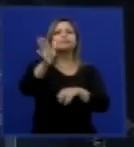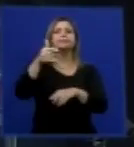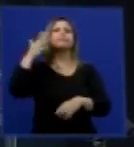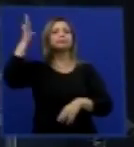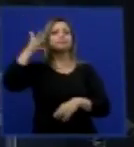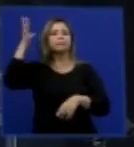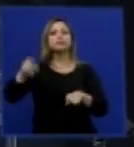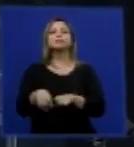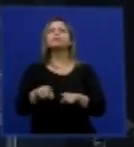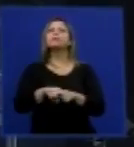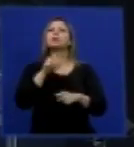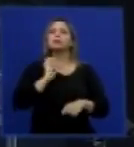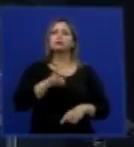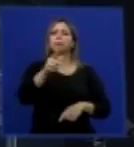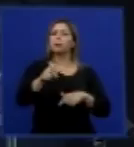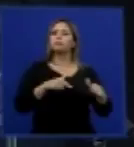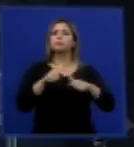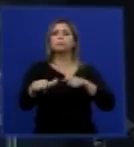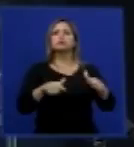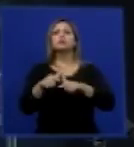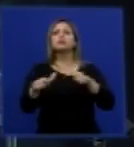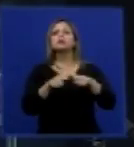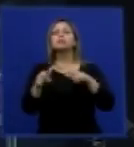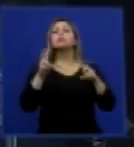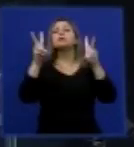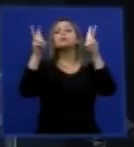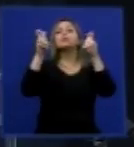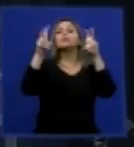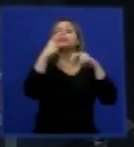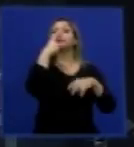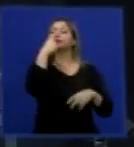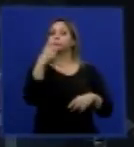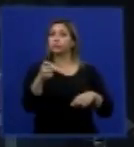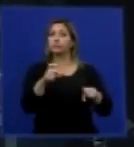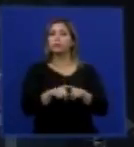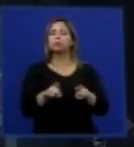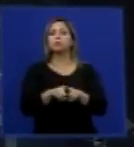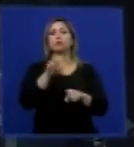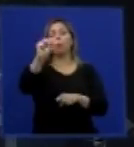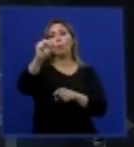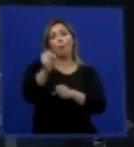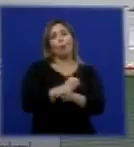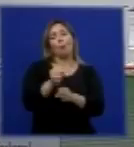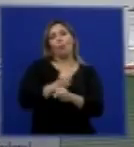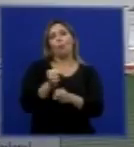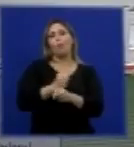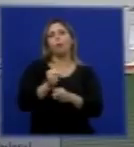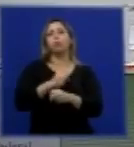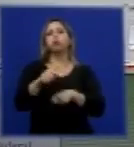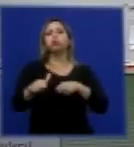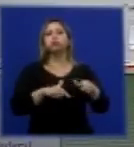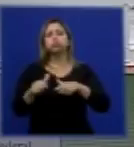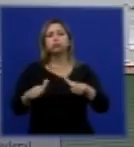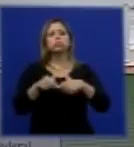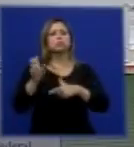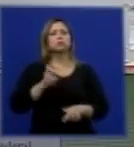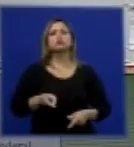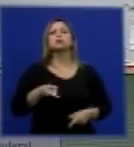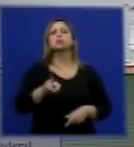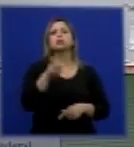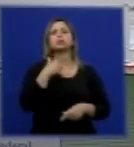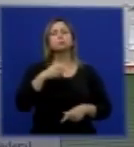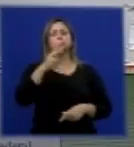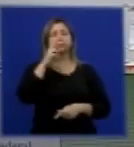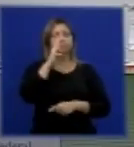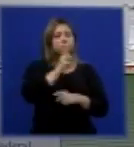em trabalhando esta questão do lixo durante 8 anos e conduzindo esta ação muito de